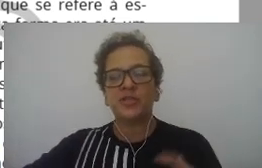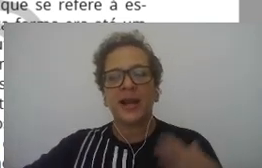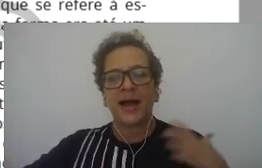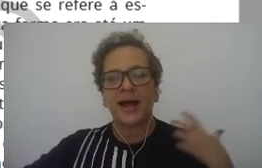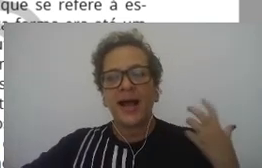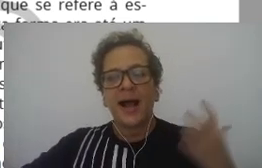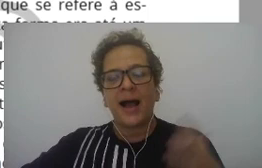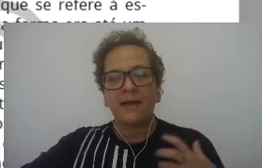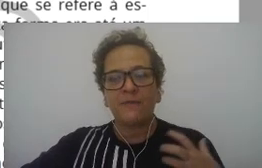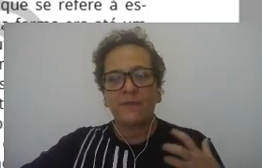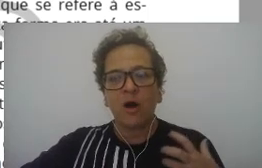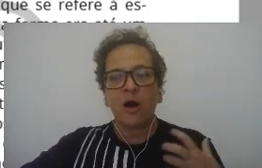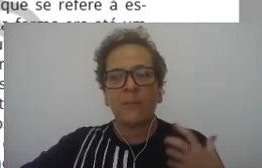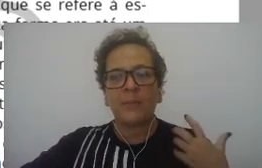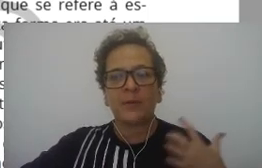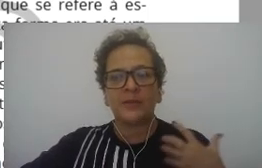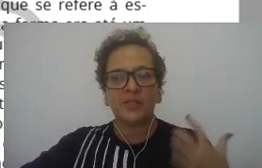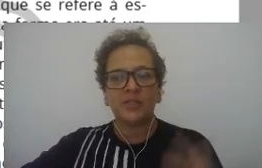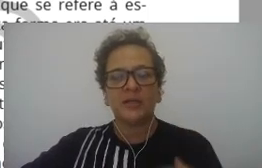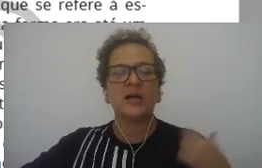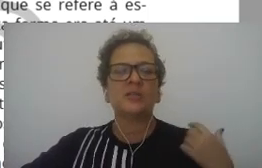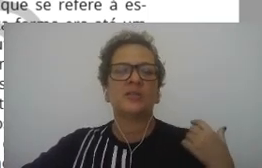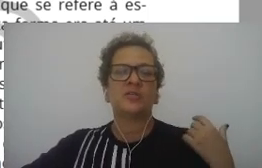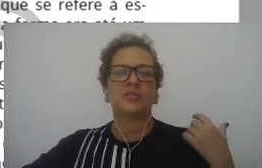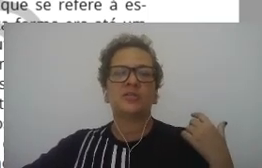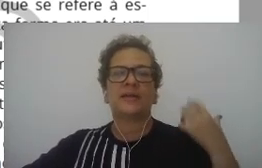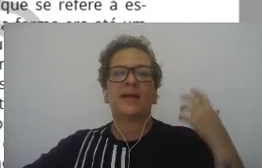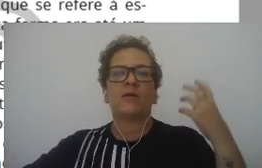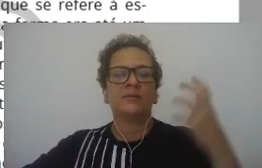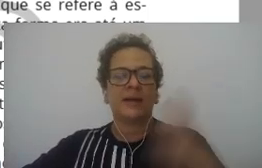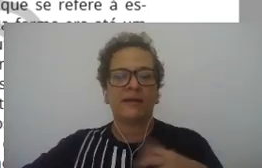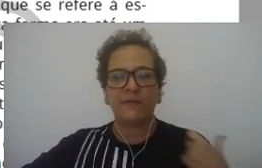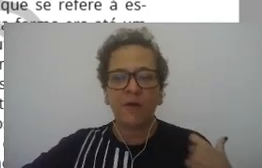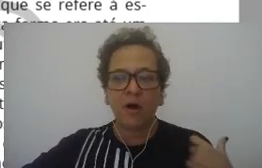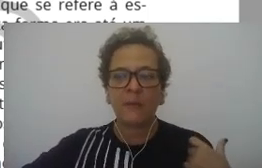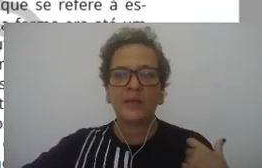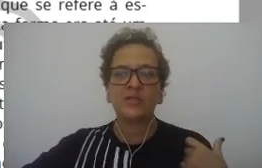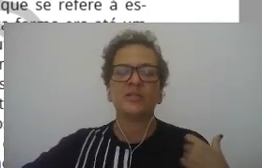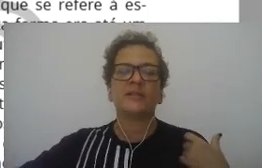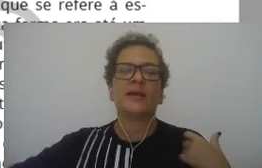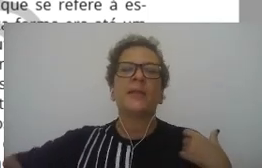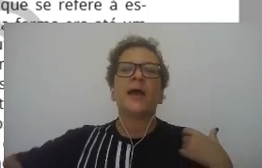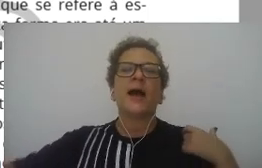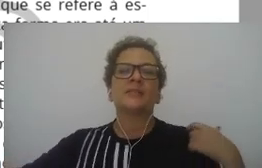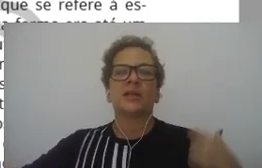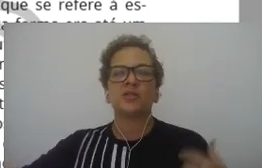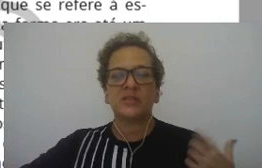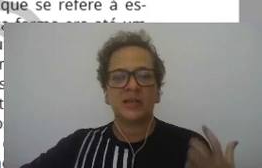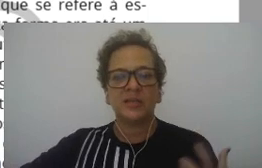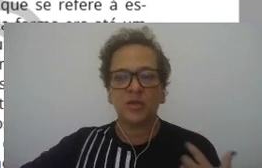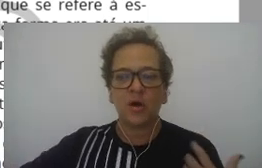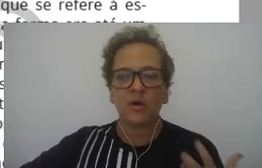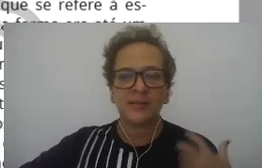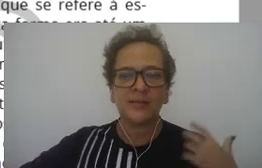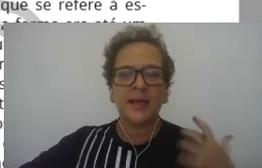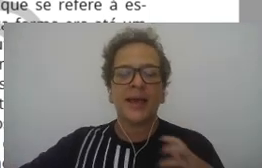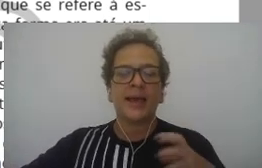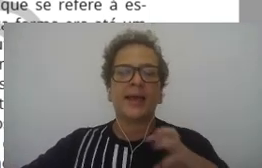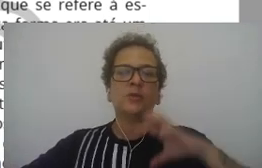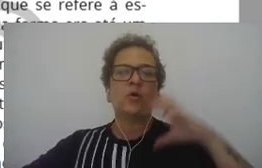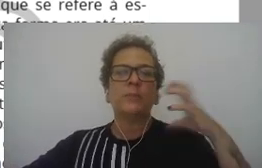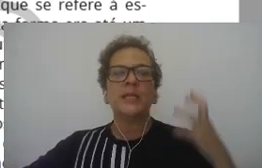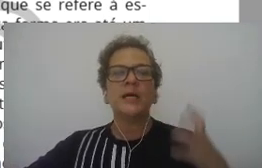que a gente tinha lá a reforma protestante a gente tem a contra-reforma a gente tem as questões religiosas